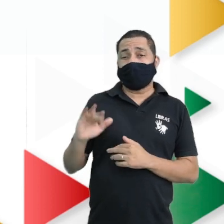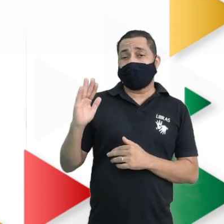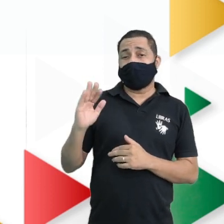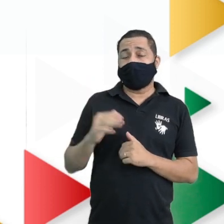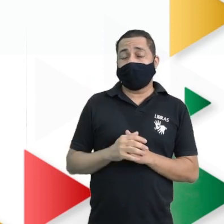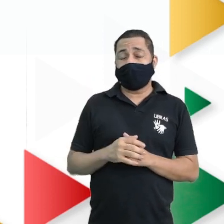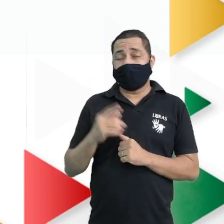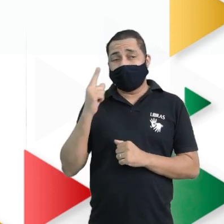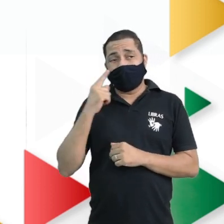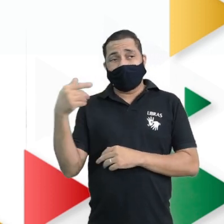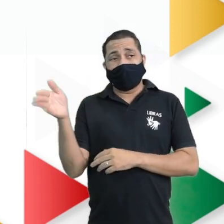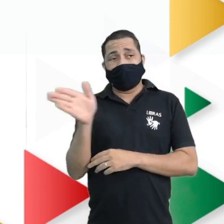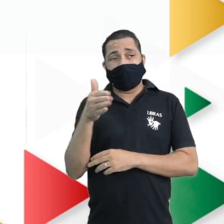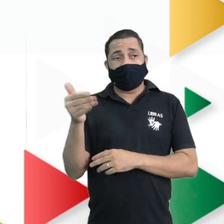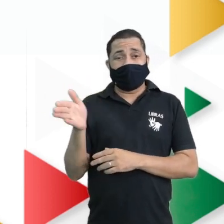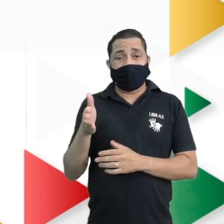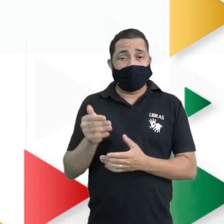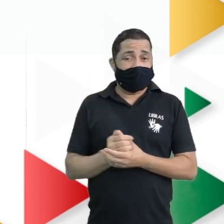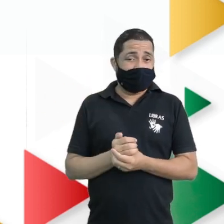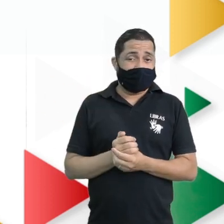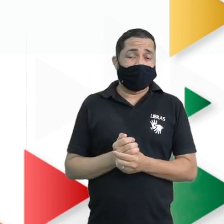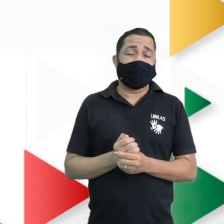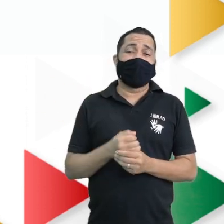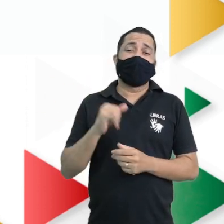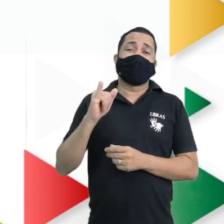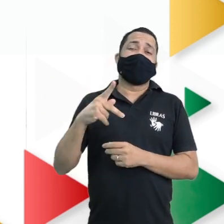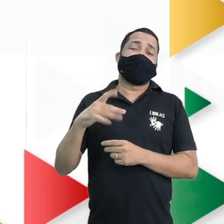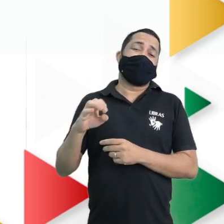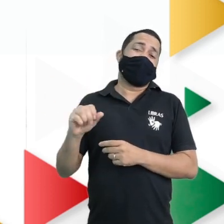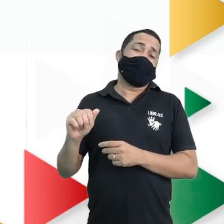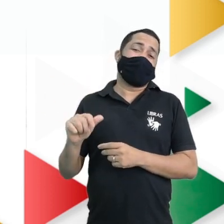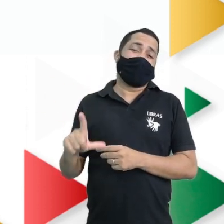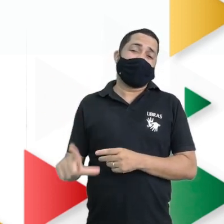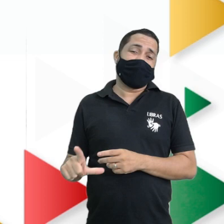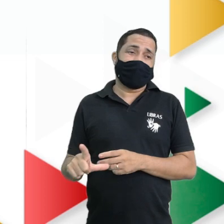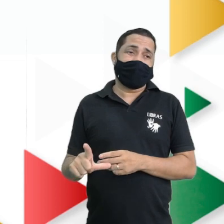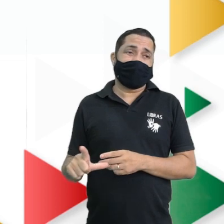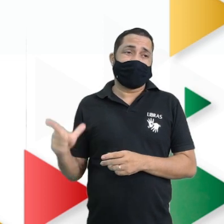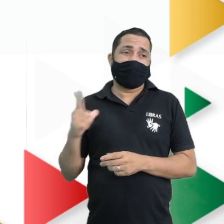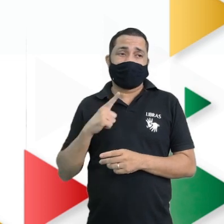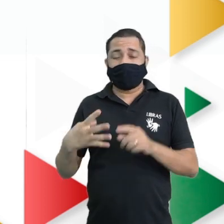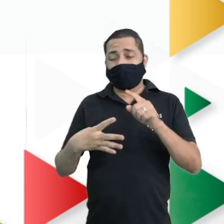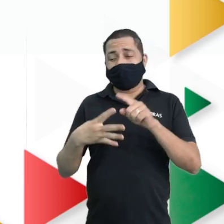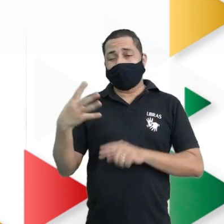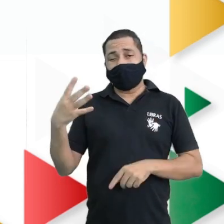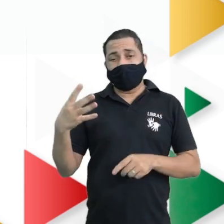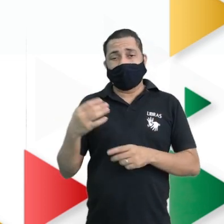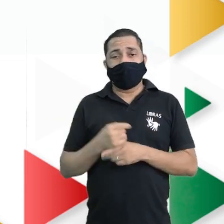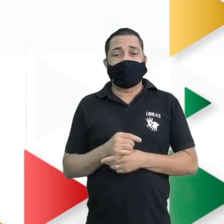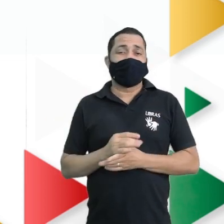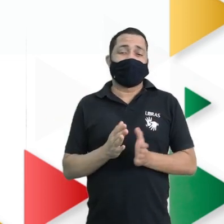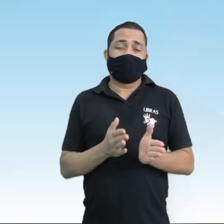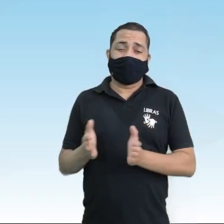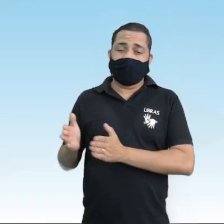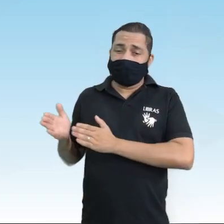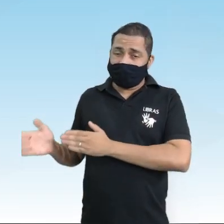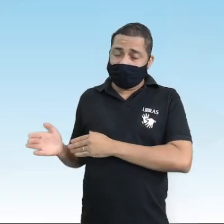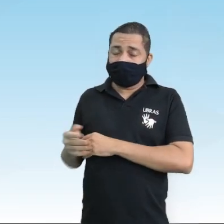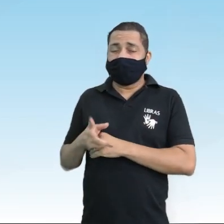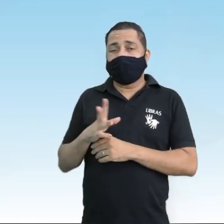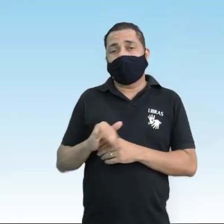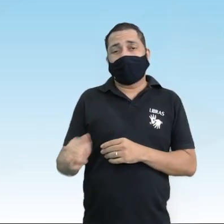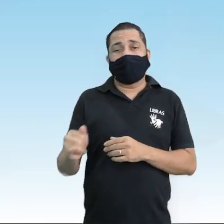Brasil Imperial, bem bonitinha na frente de vocês. Então essas vão ser as 4 fases do período regencial brasileiro que a gente